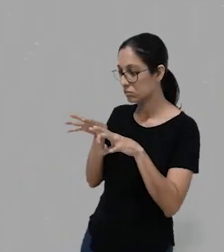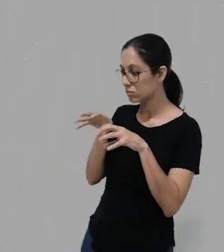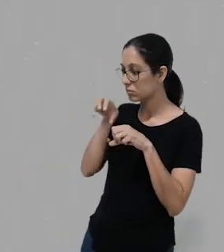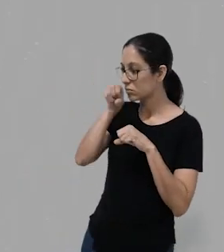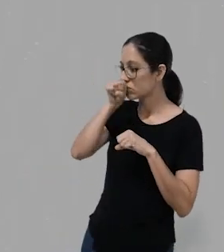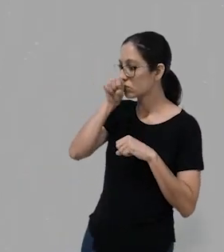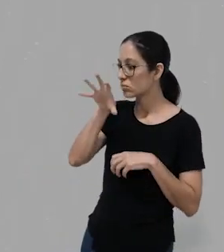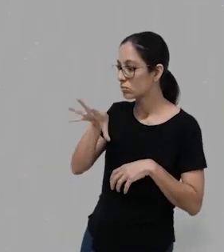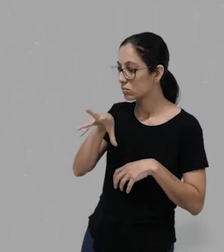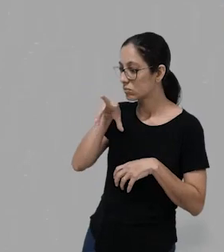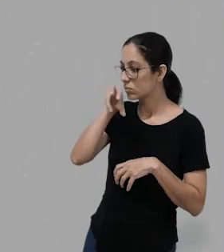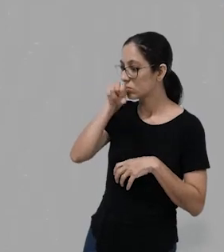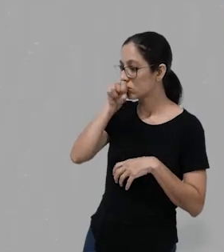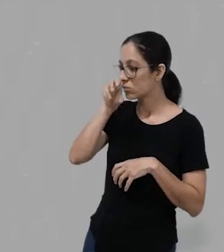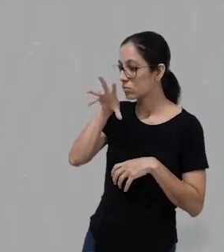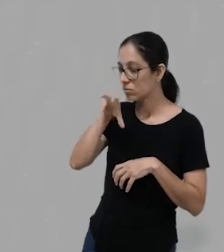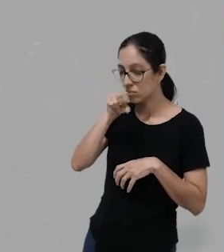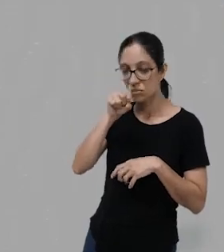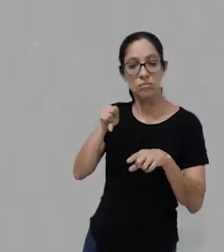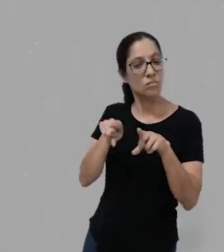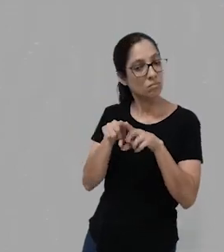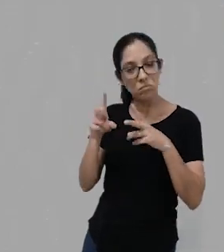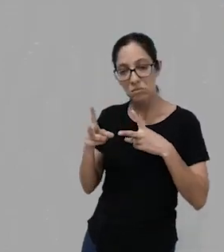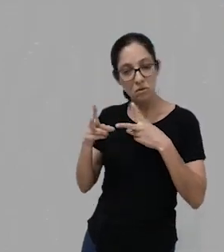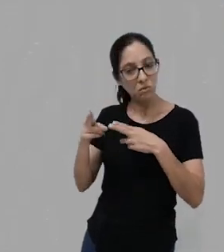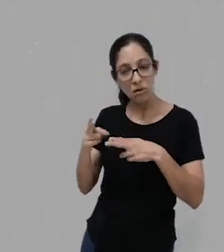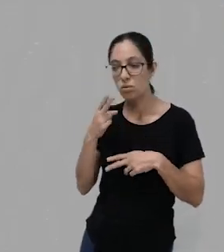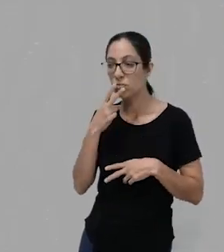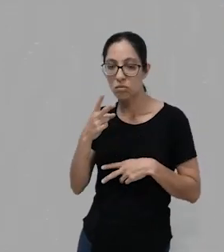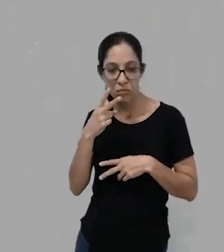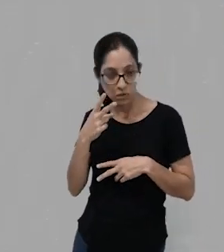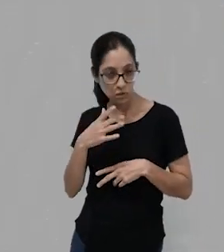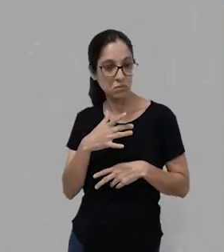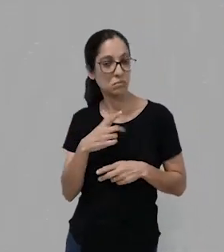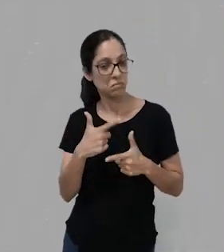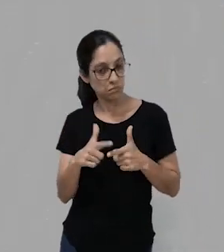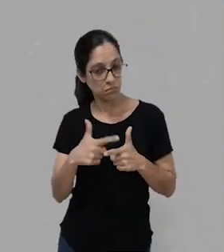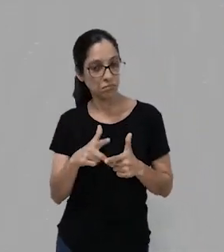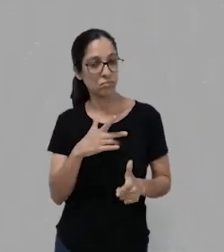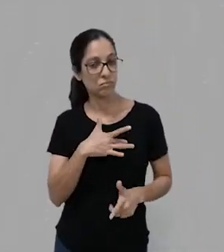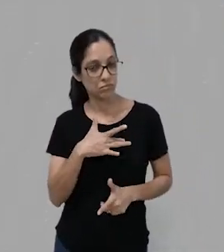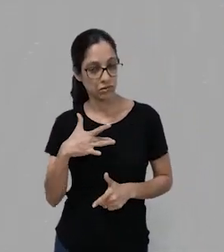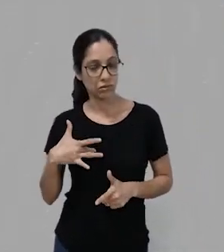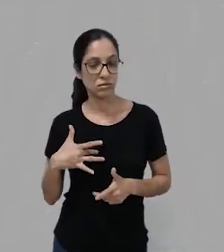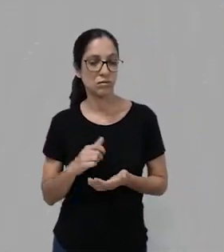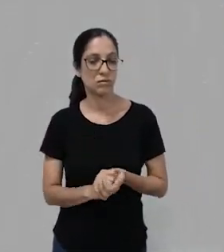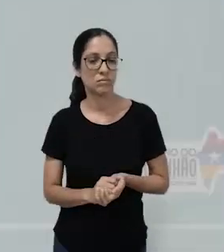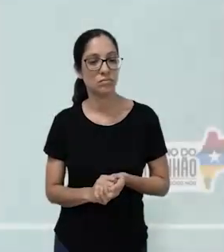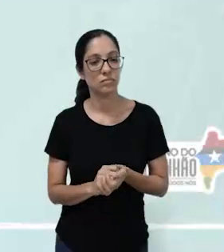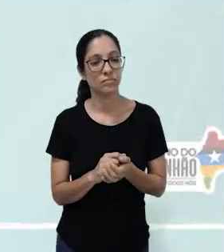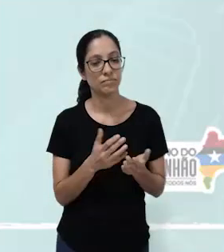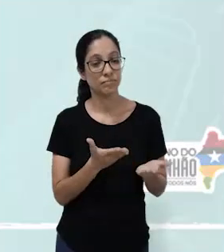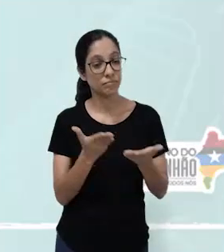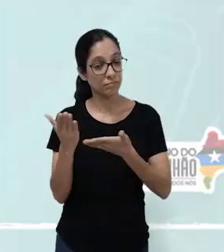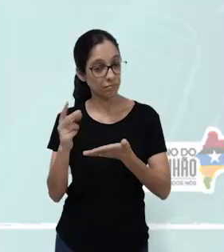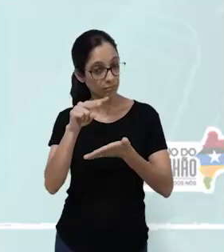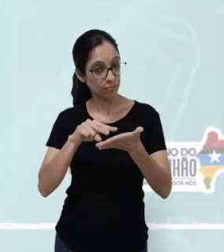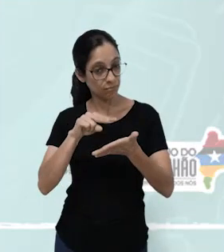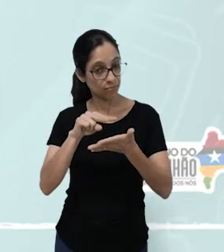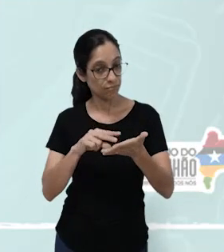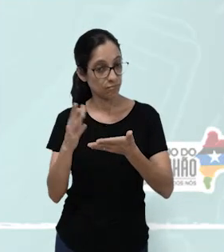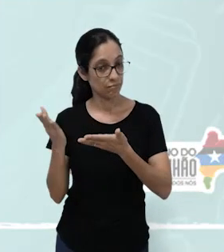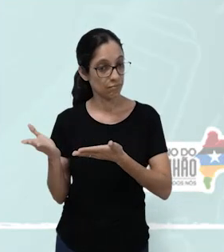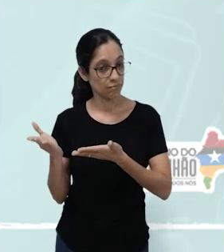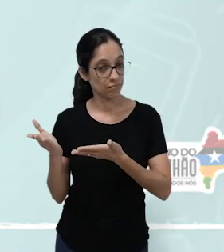Então ele vai acabar que por sendo fumante também, trazendo problemas para a sua saúde. Segundo a Organização Mundial da Saúde, a